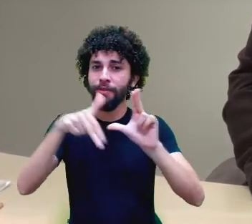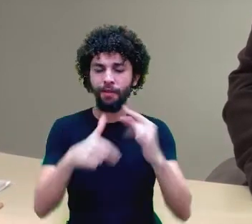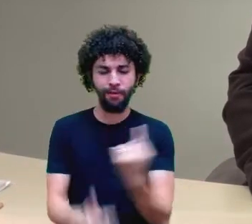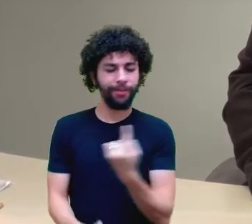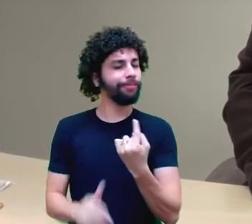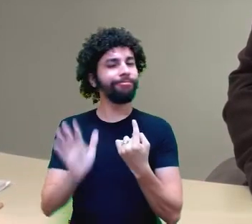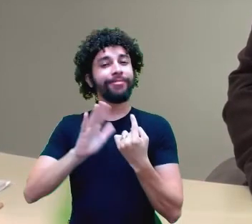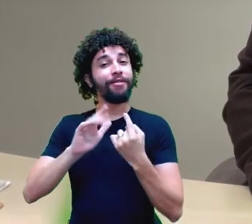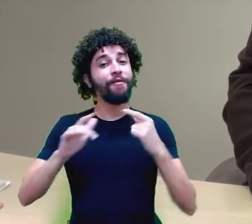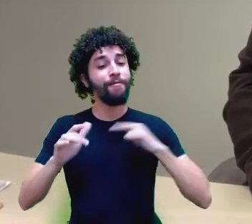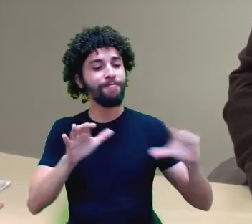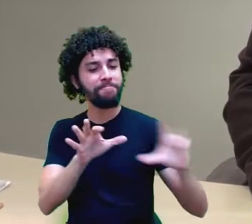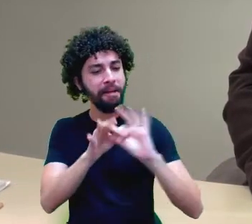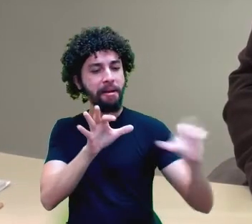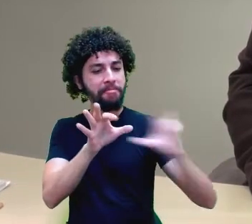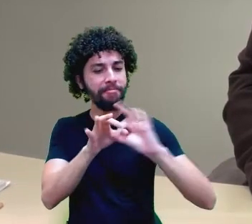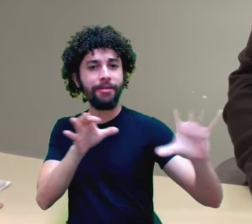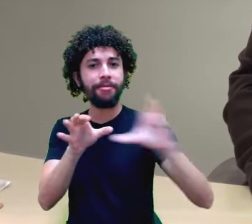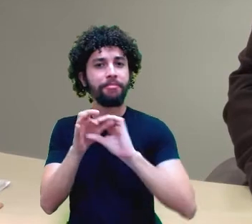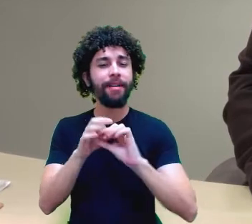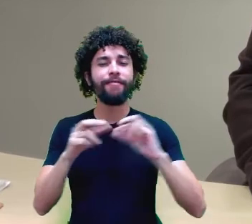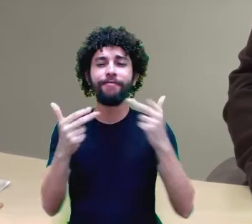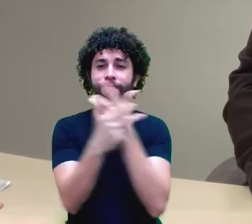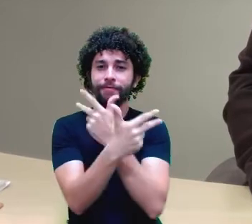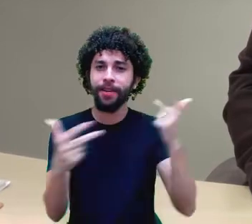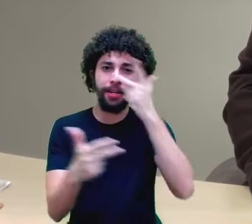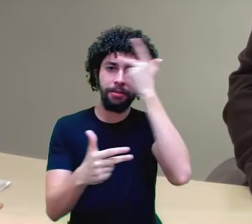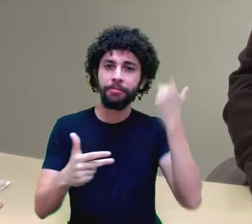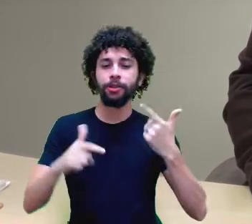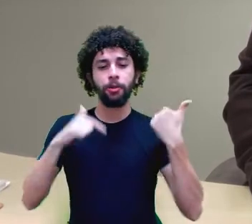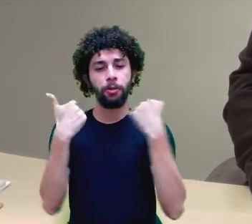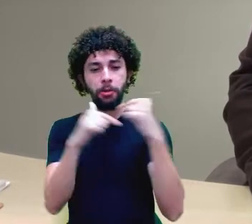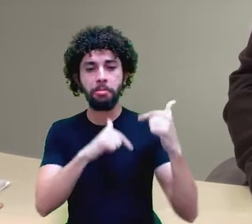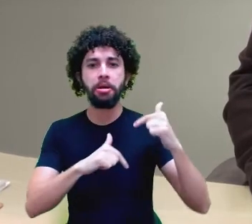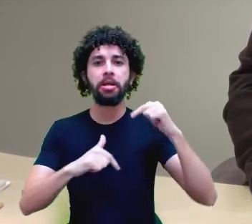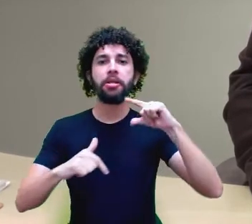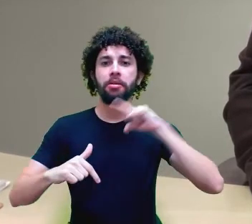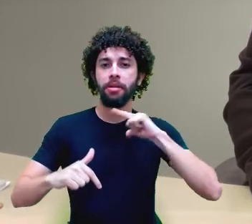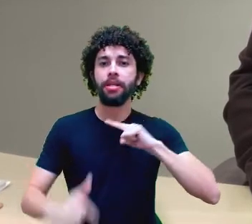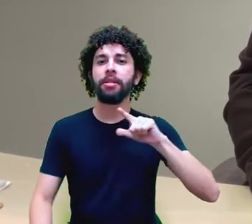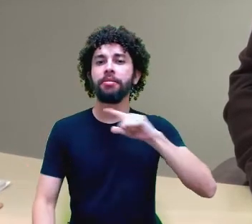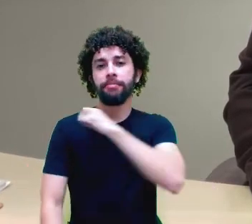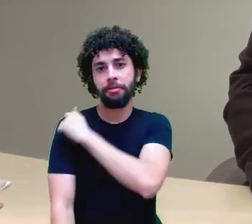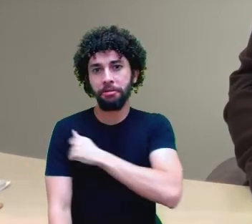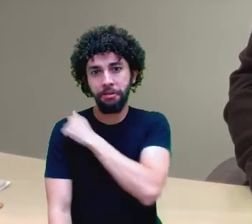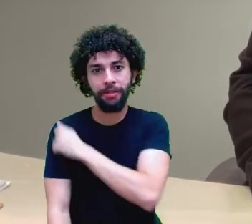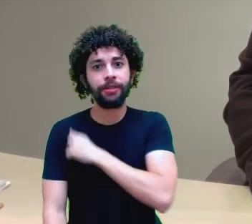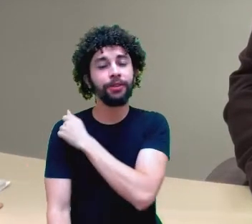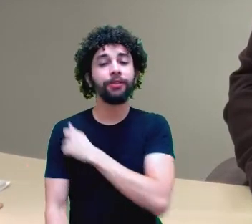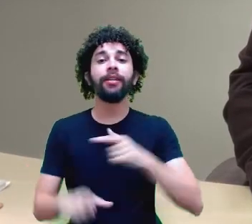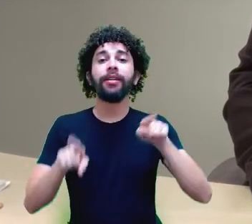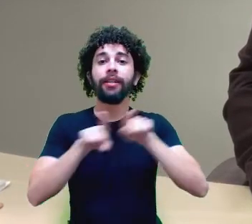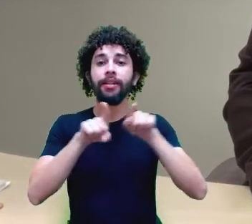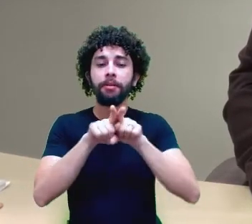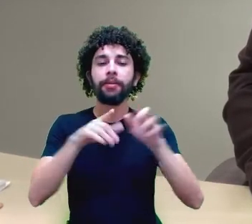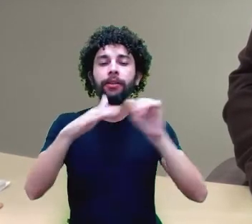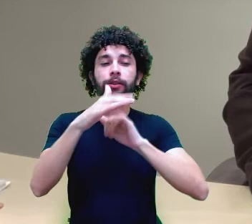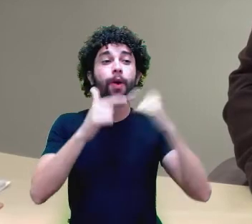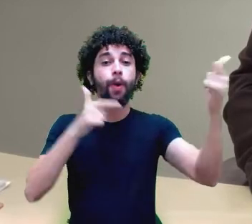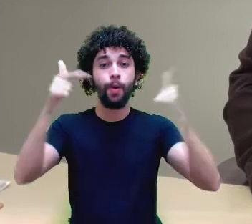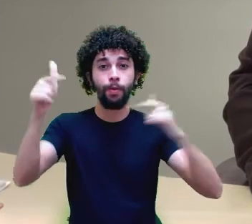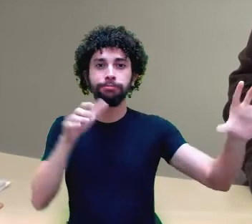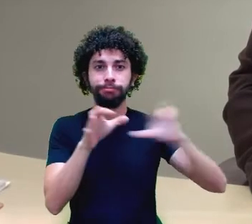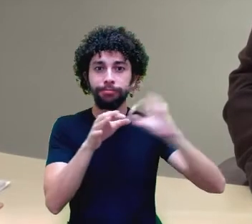é uma construção de muitas mãos, mentes e corações, de servidores e estudantes, de trabalhadores terceirizados e